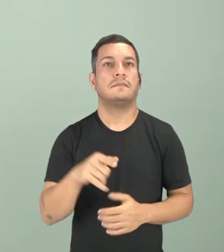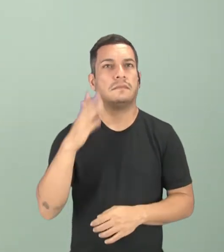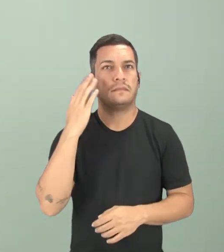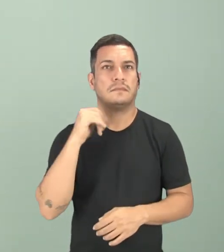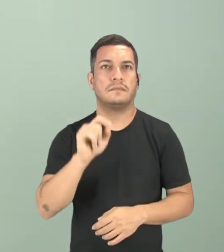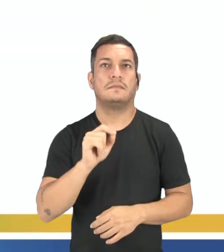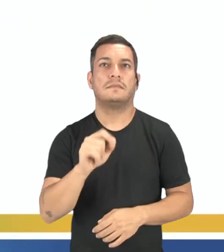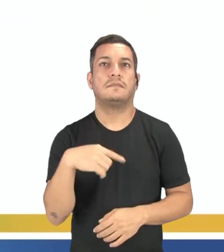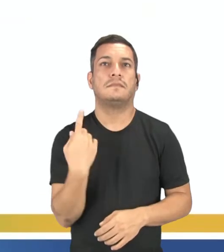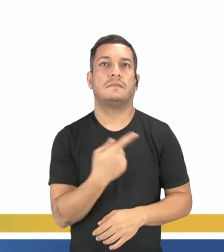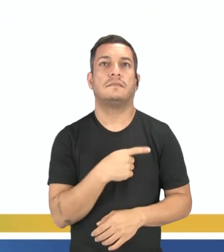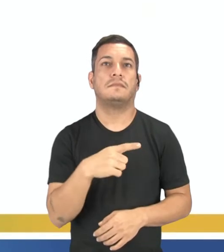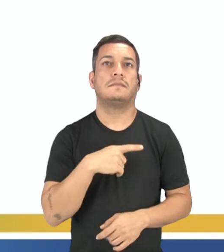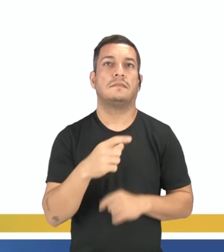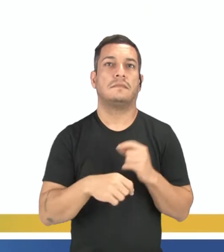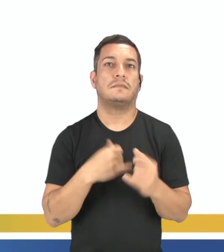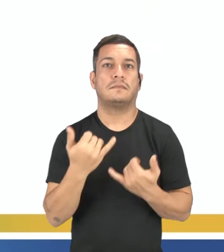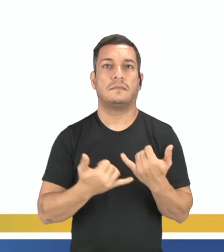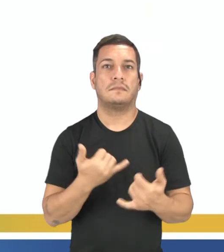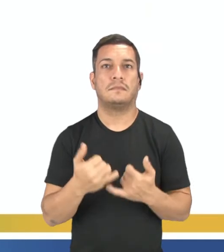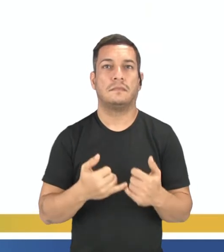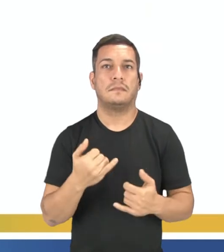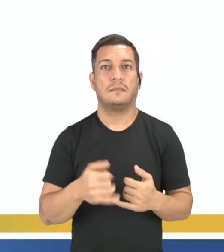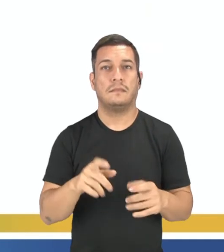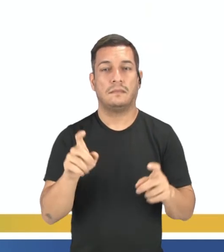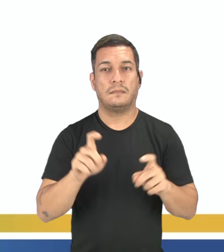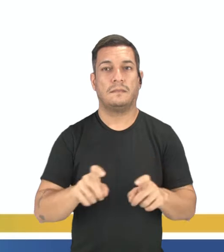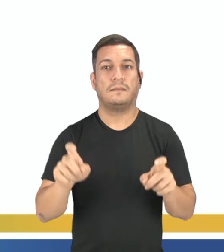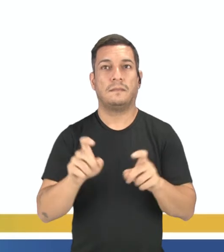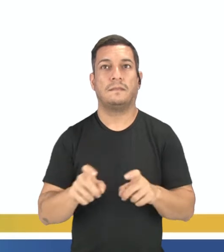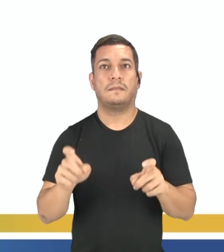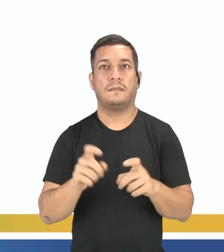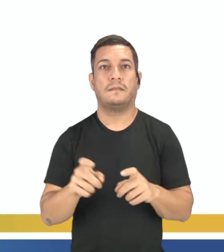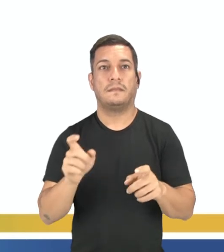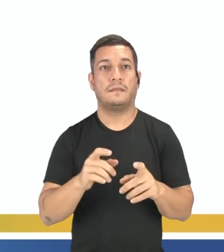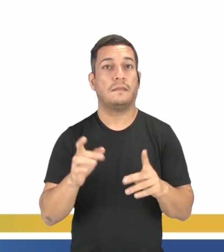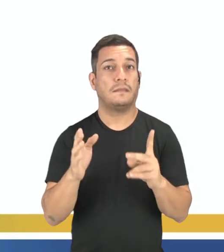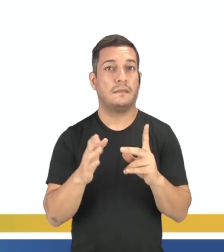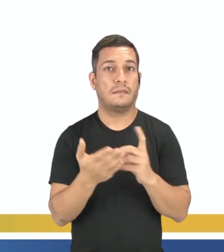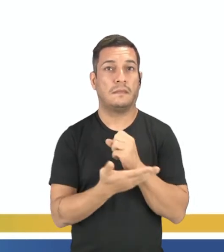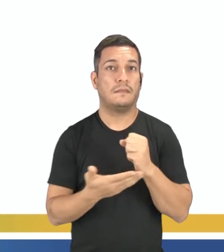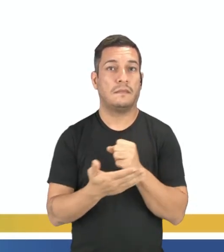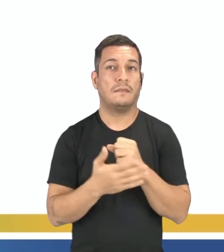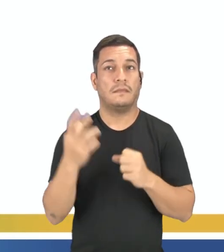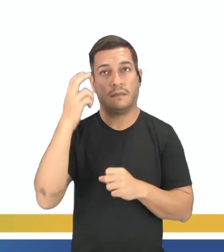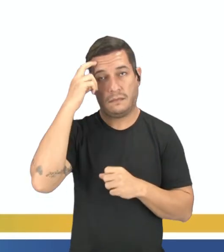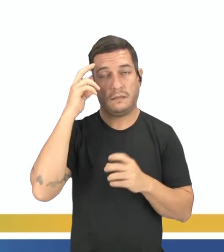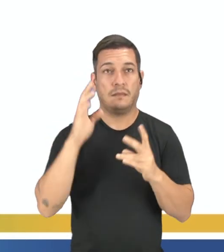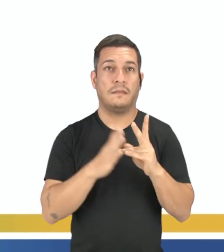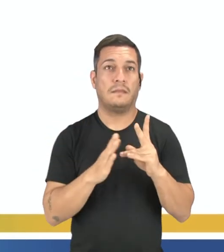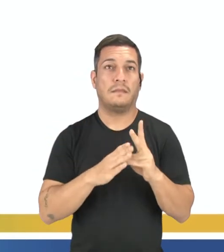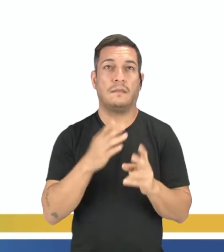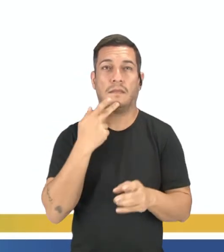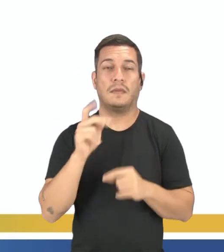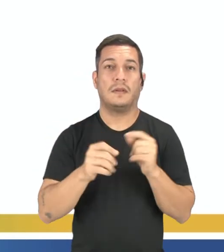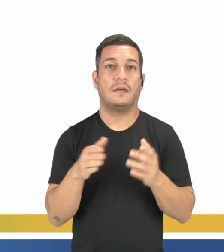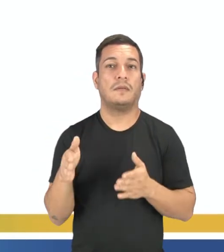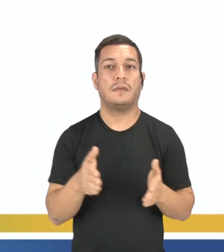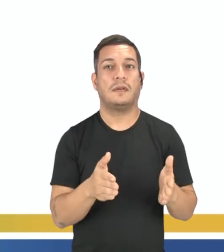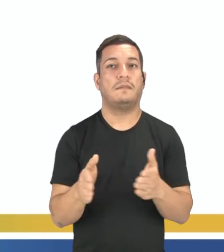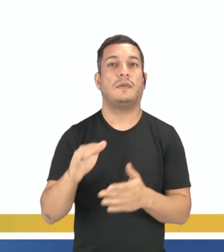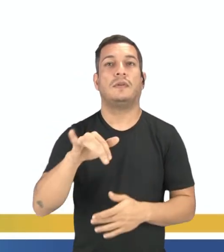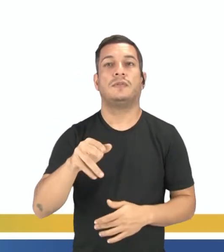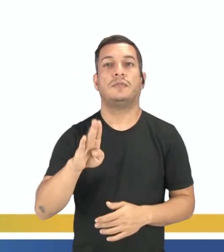chave de ouro. Vocês sabiam que nós temos um jogo online inspirado na nossa cultura indígena? Ele se chama Os Caminhos